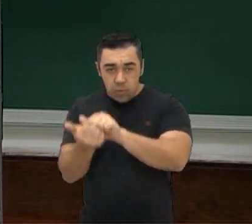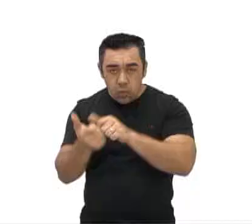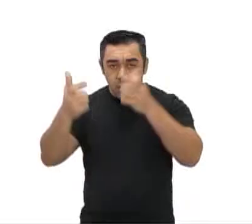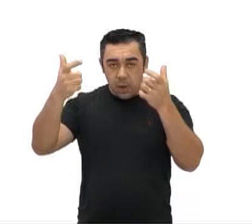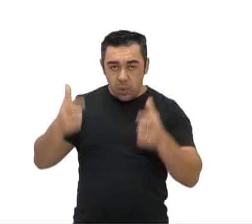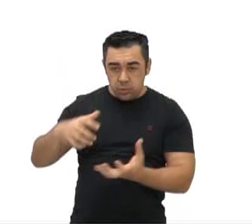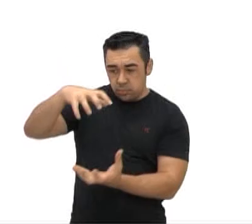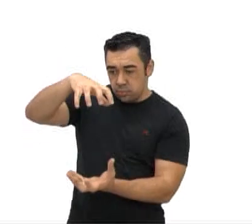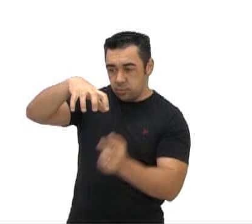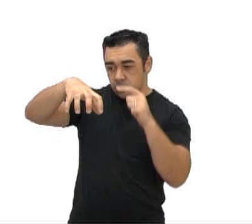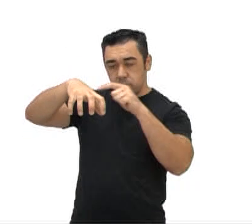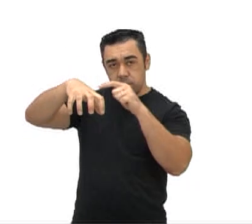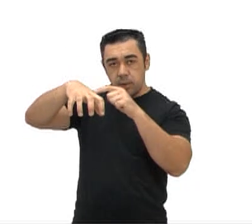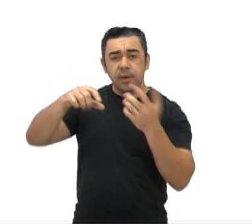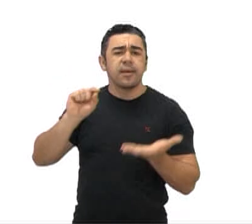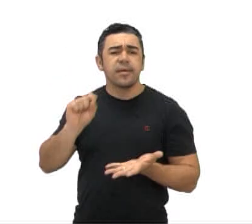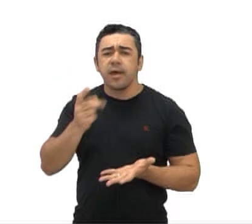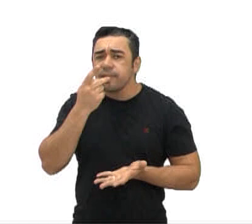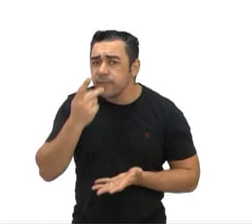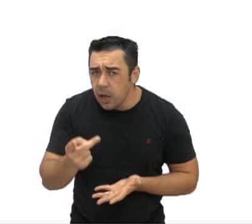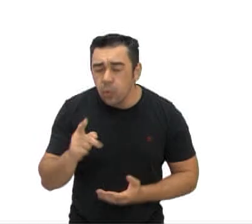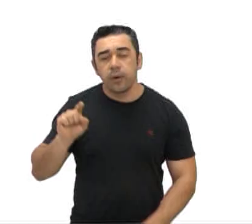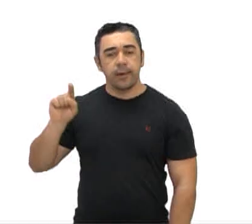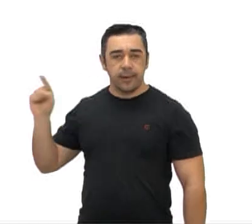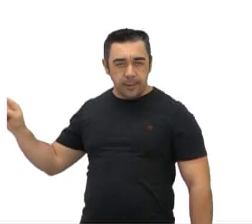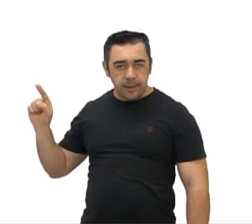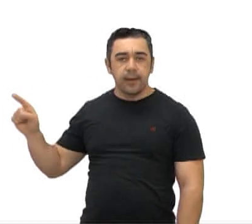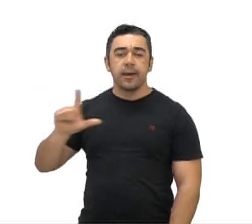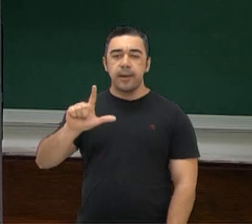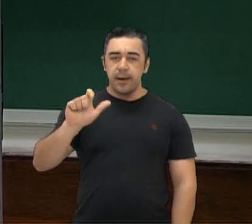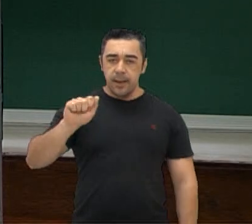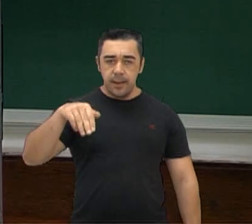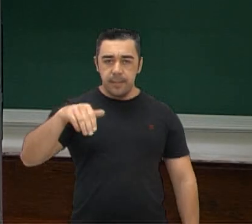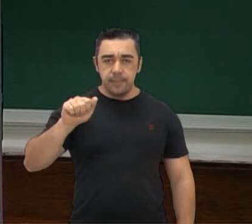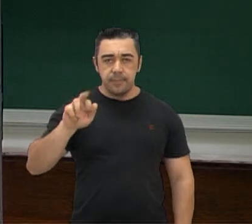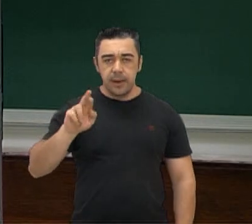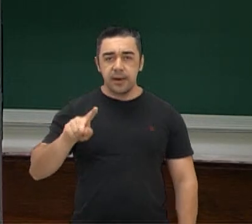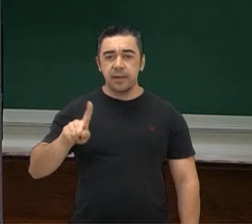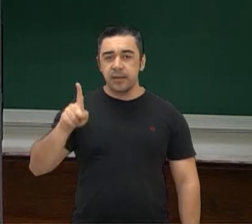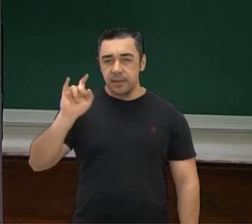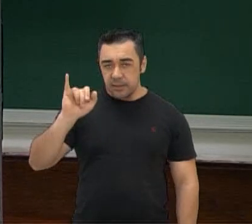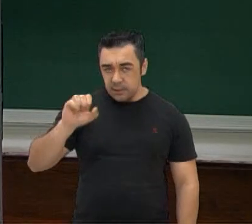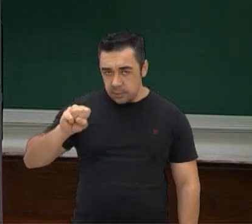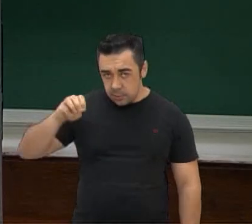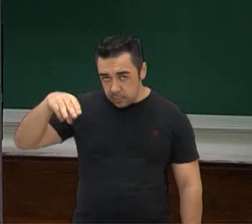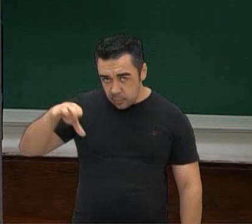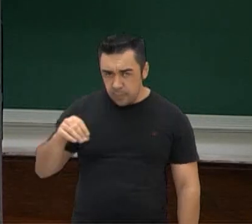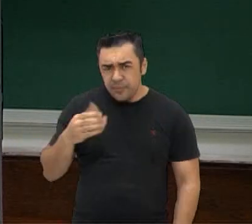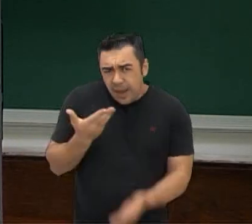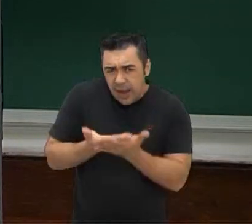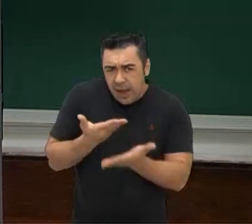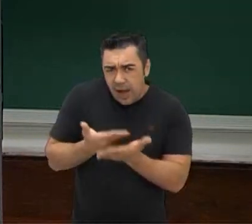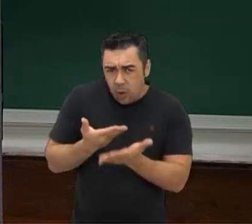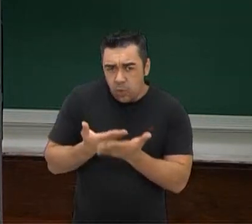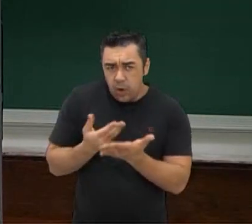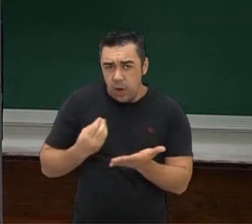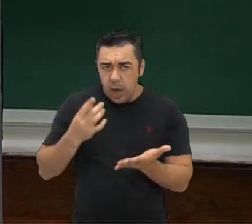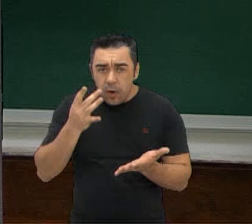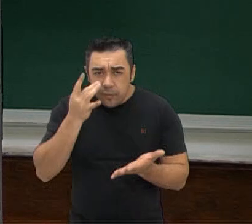isso? Lamarck, né, gente? Então, é lamarquismo. Quem mandou pra gente, na aula ao vivo, uma dúvida sobre